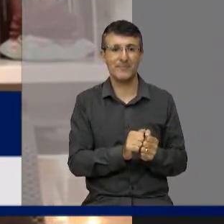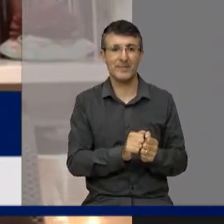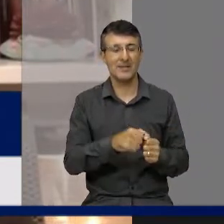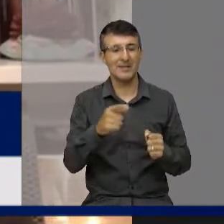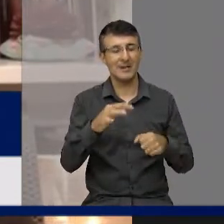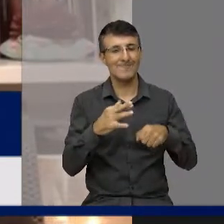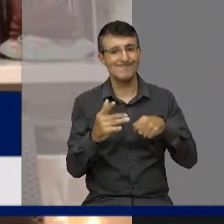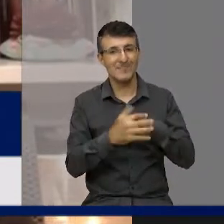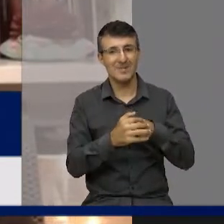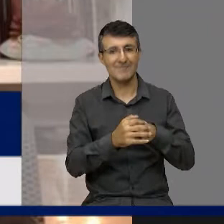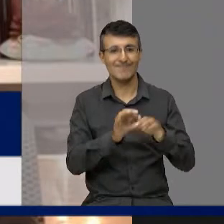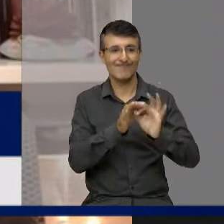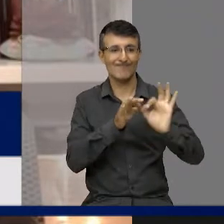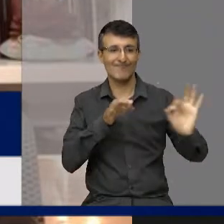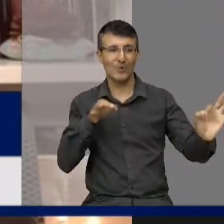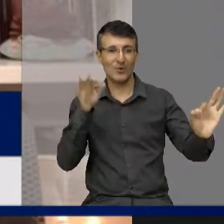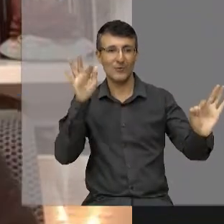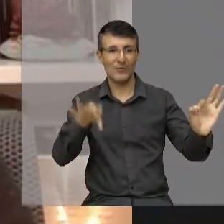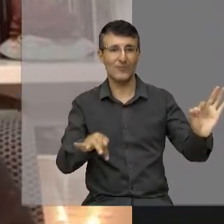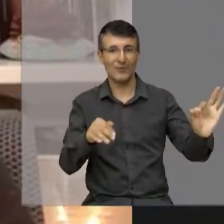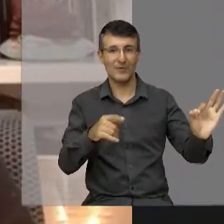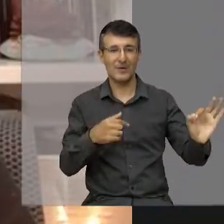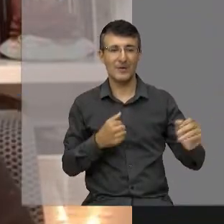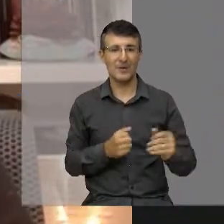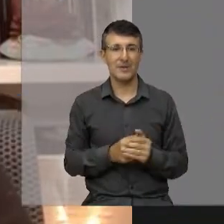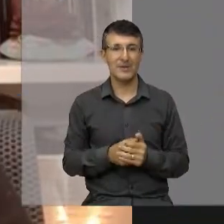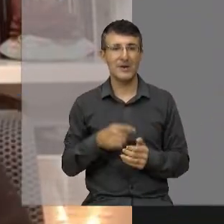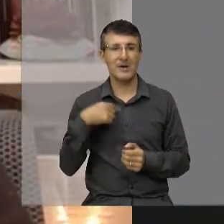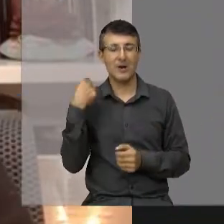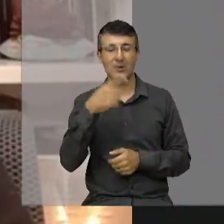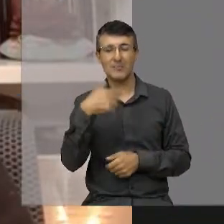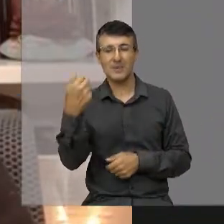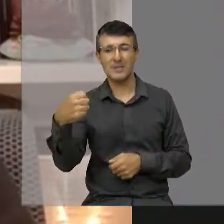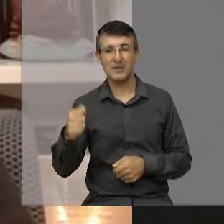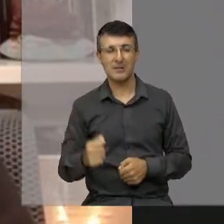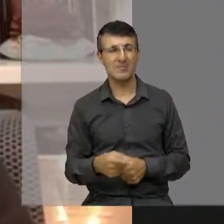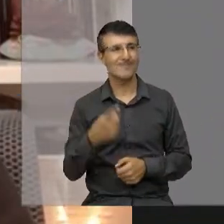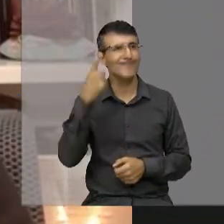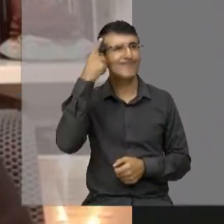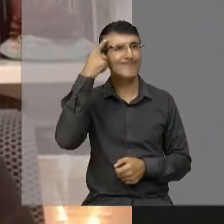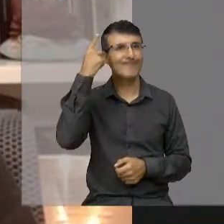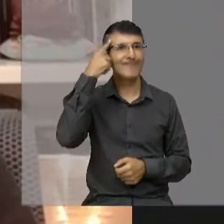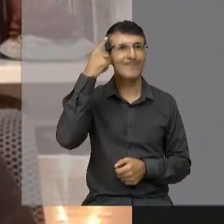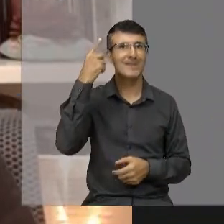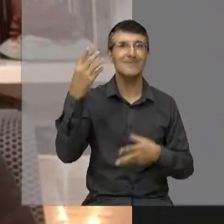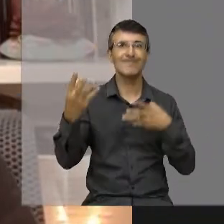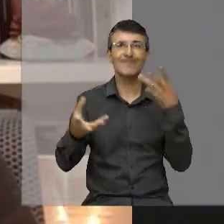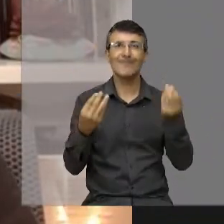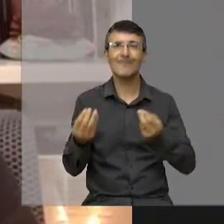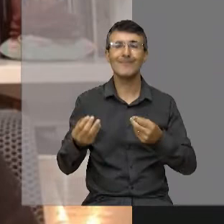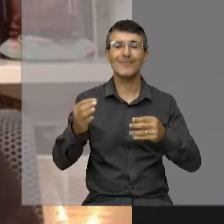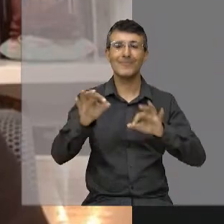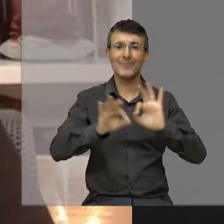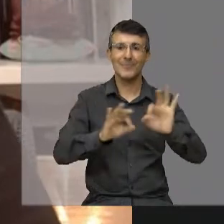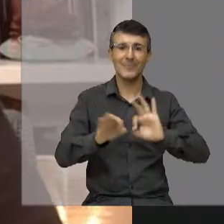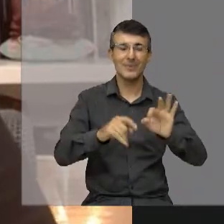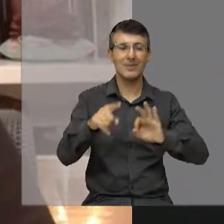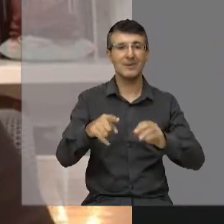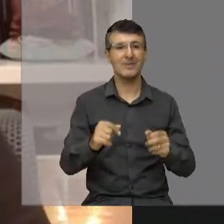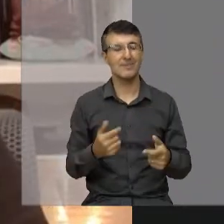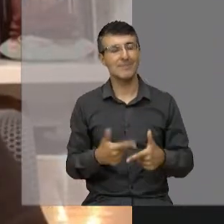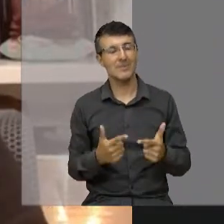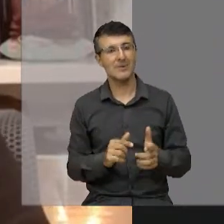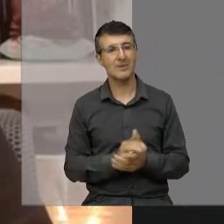fim, e aí, como agente política, né, a gente precisa começar, então, a pensar em soluções para esses casos,